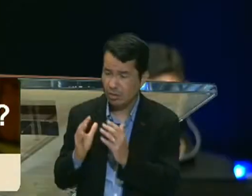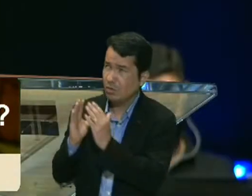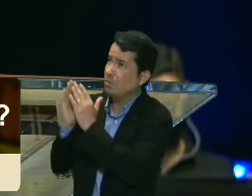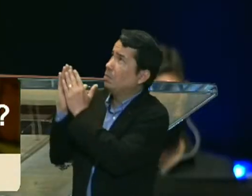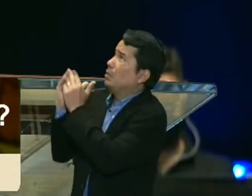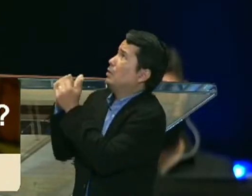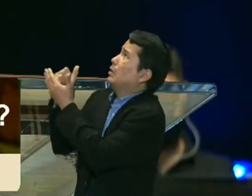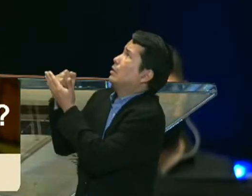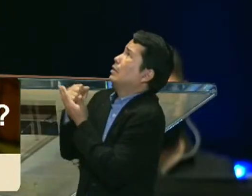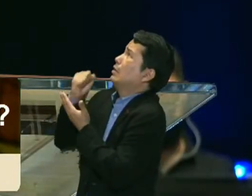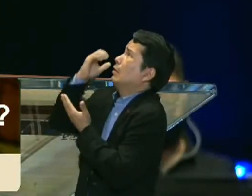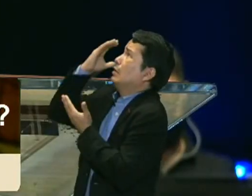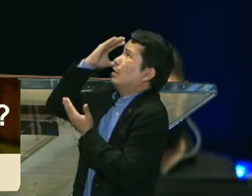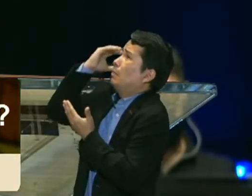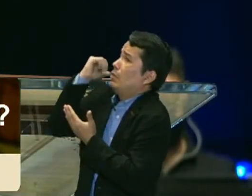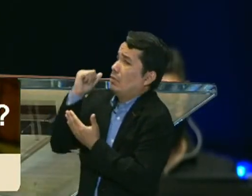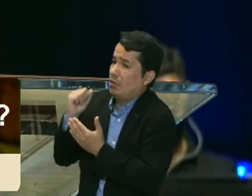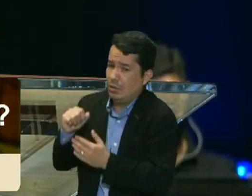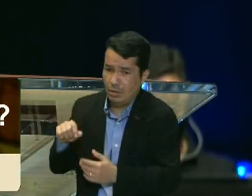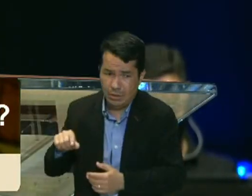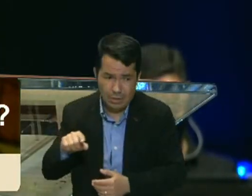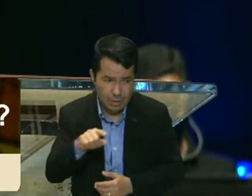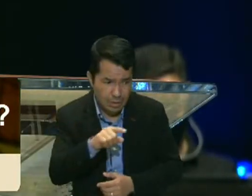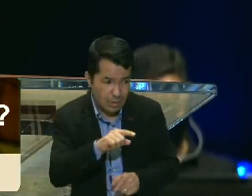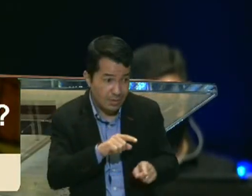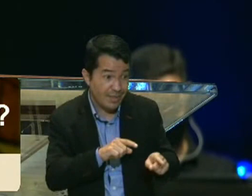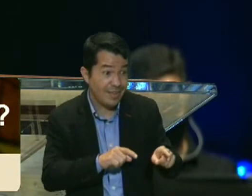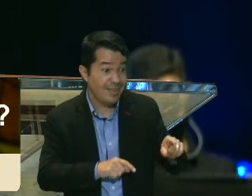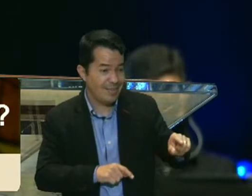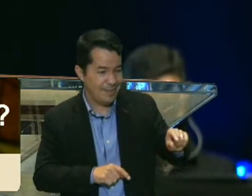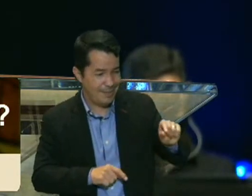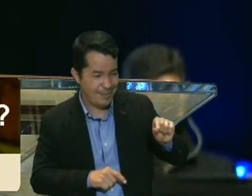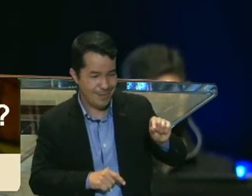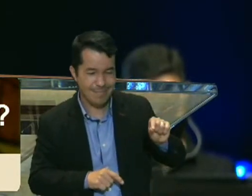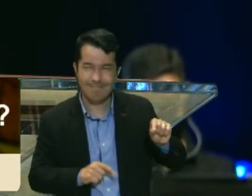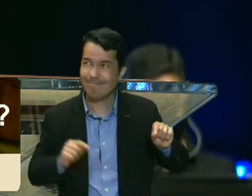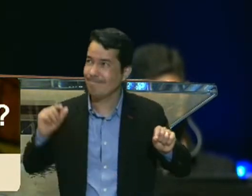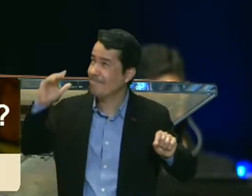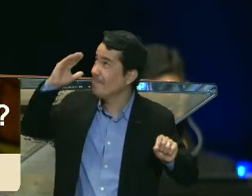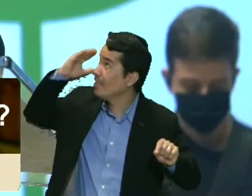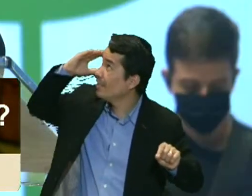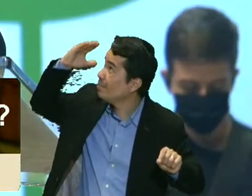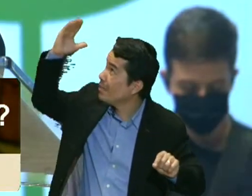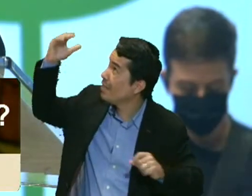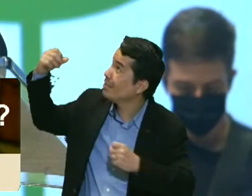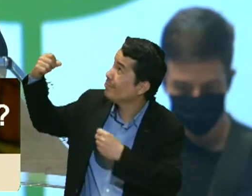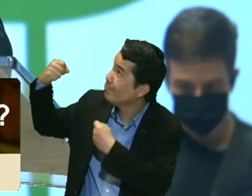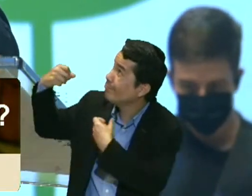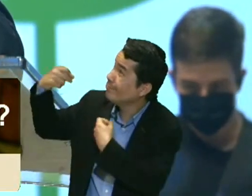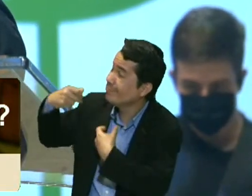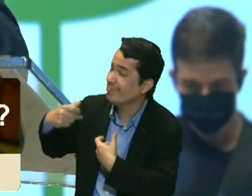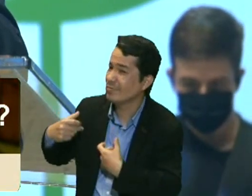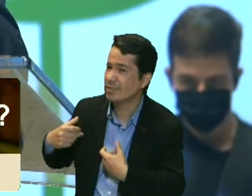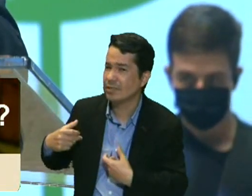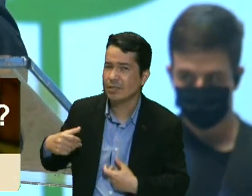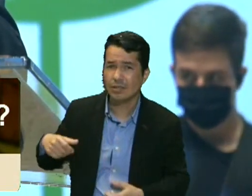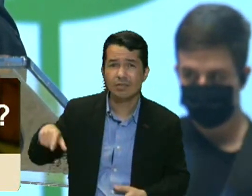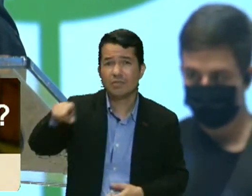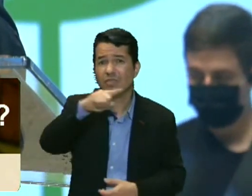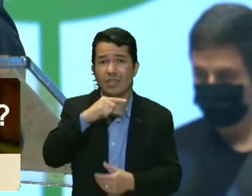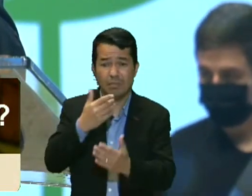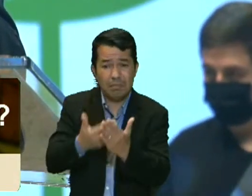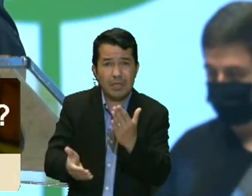você levantar pela manhã e falar: mas eu já sou grato, porque mesmo que eu perca tudo, eu não posso perder o Senhor na minha